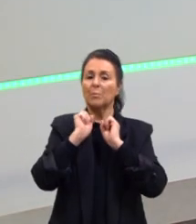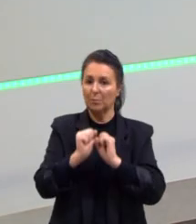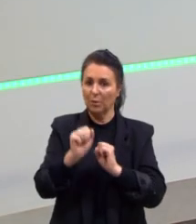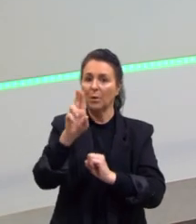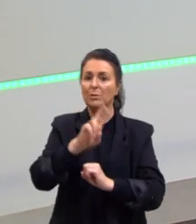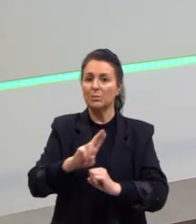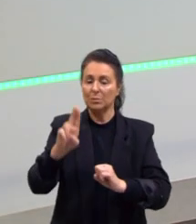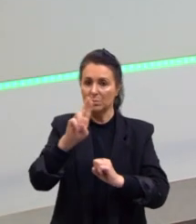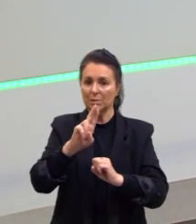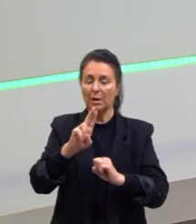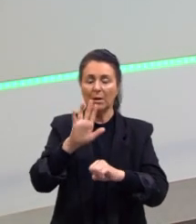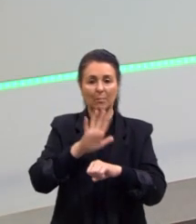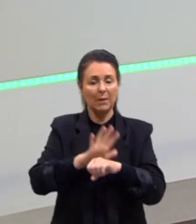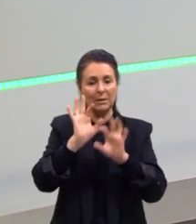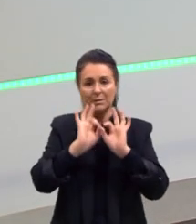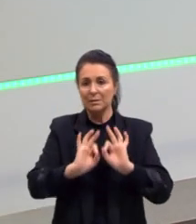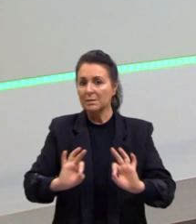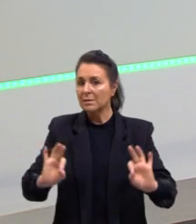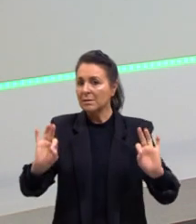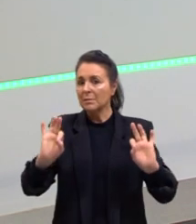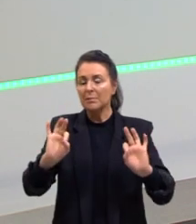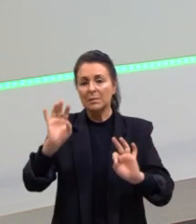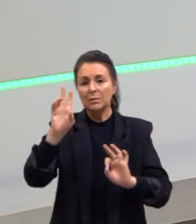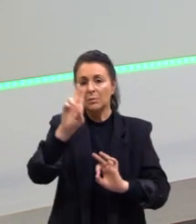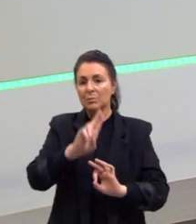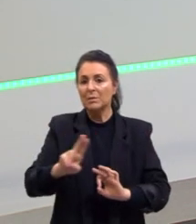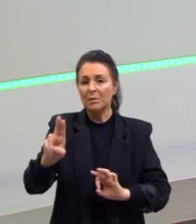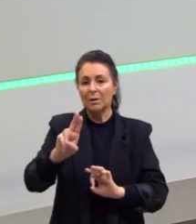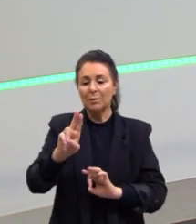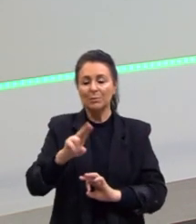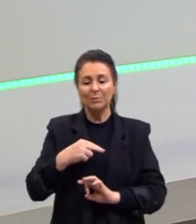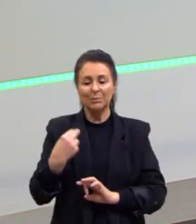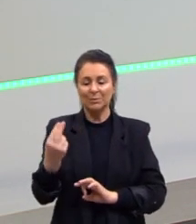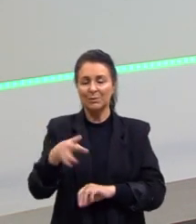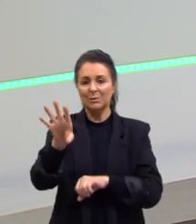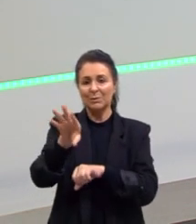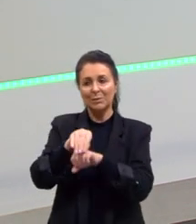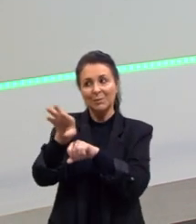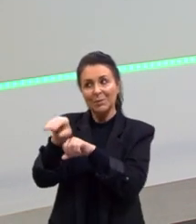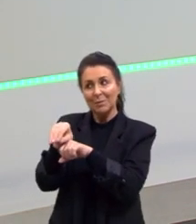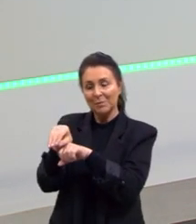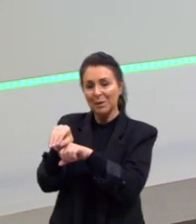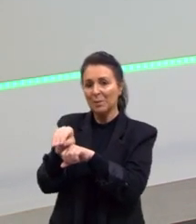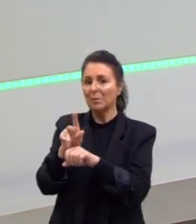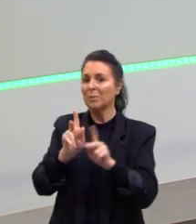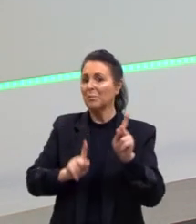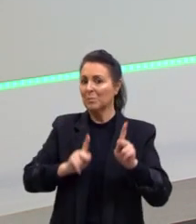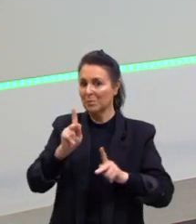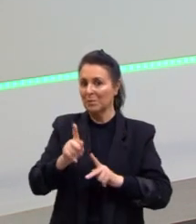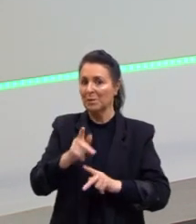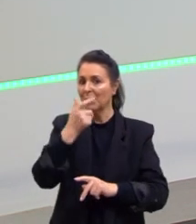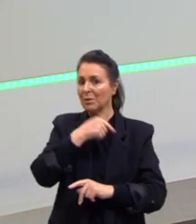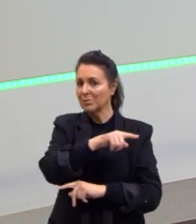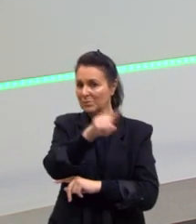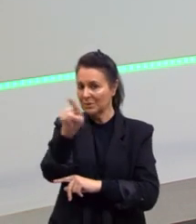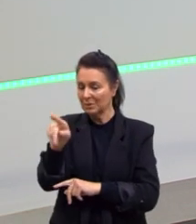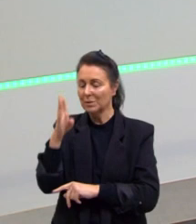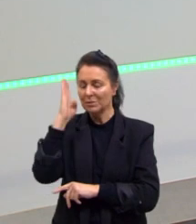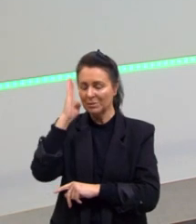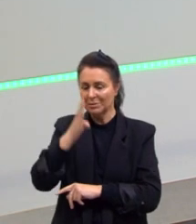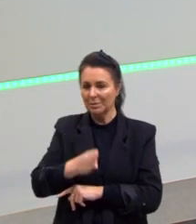eletrólise ela é mais simples de resolver através do nosso conhecimento Popular que acredito que muita gente sabia já responder essa